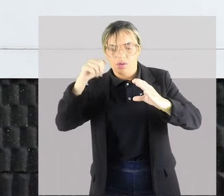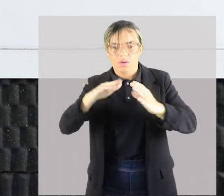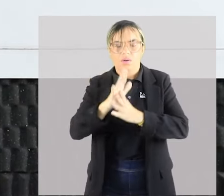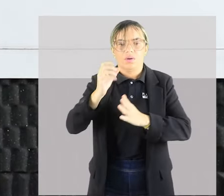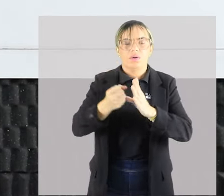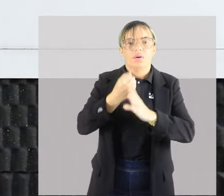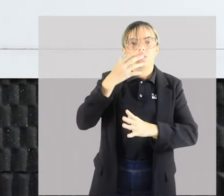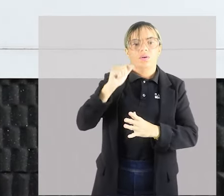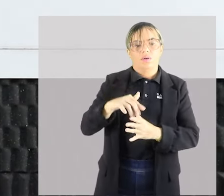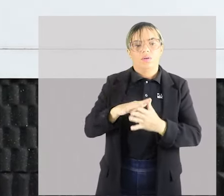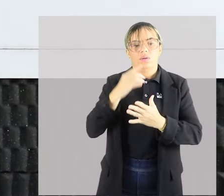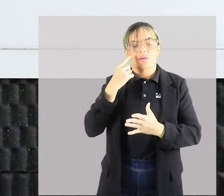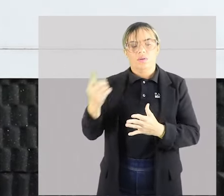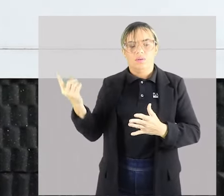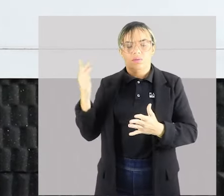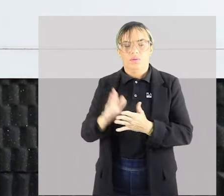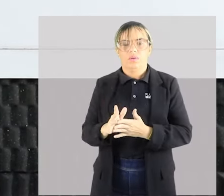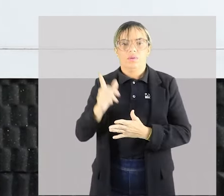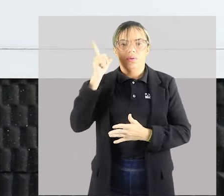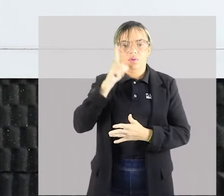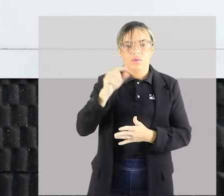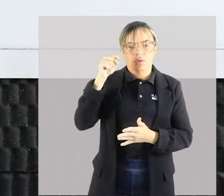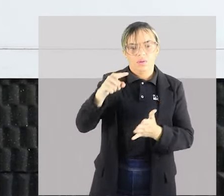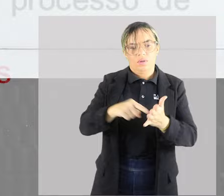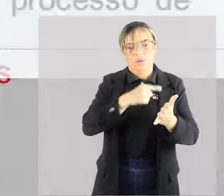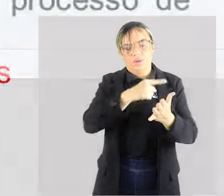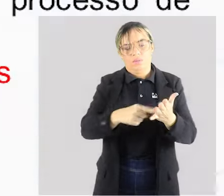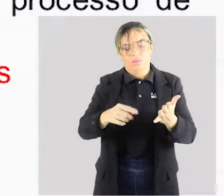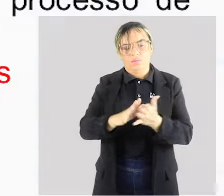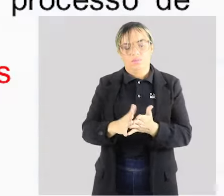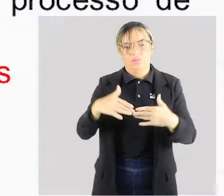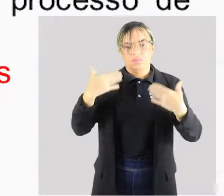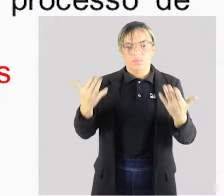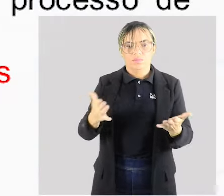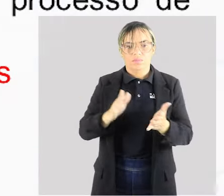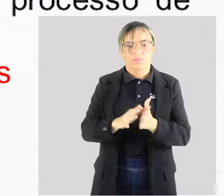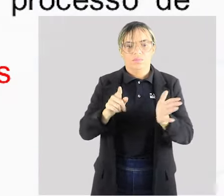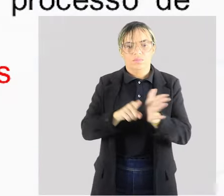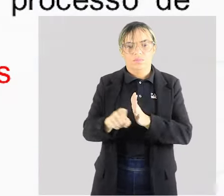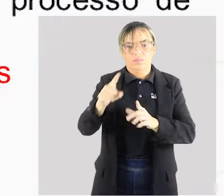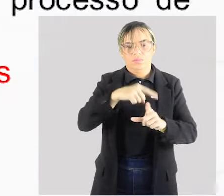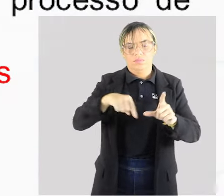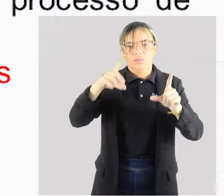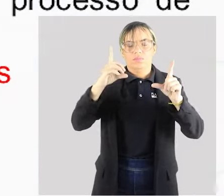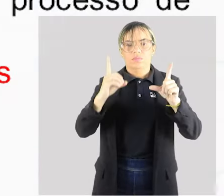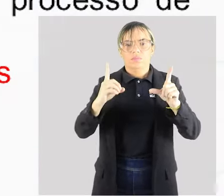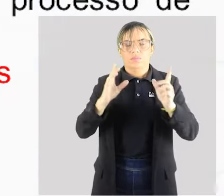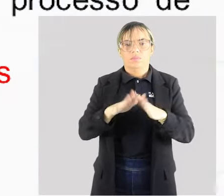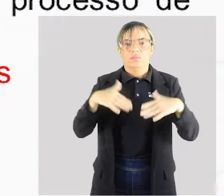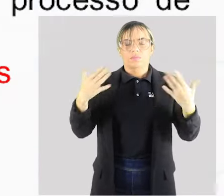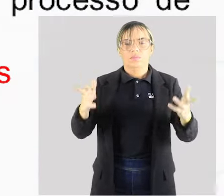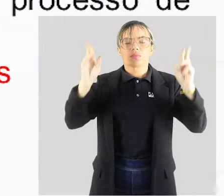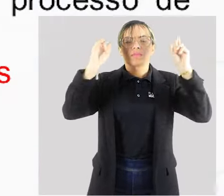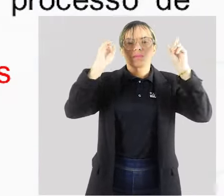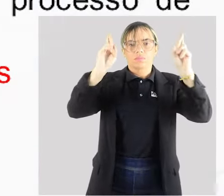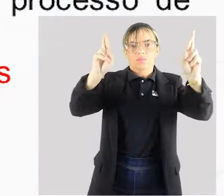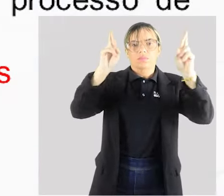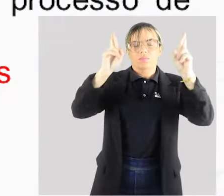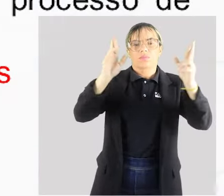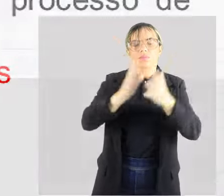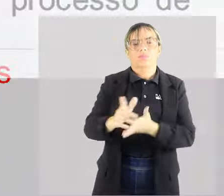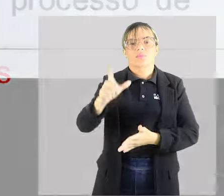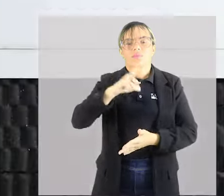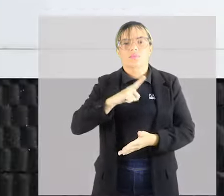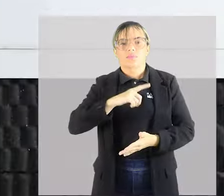foi formado Tá certo então a gente consegue marcar nessa questão aí a letra D Tá eu espero que você